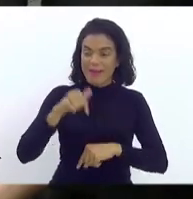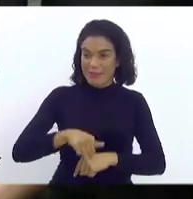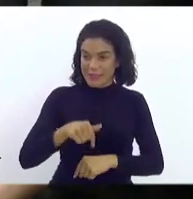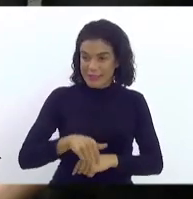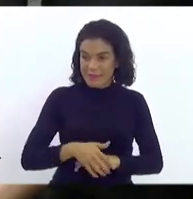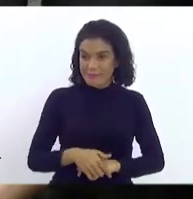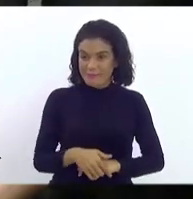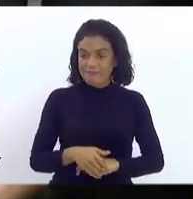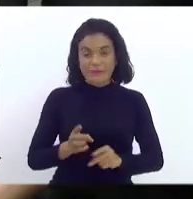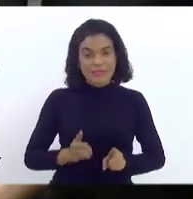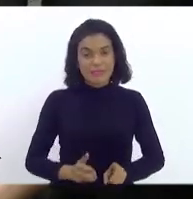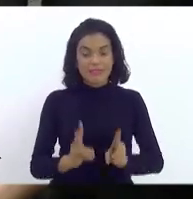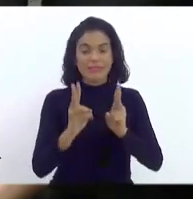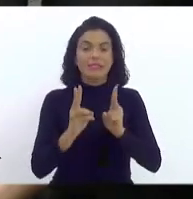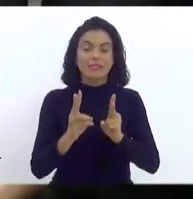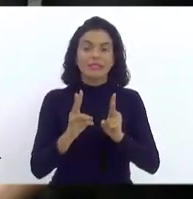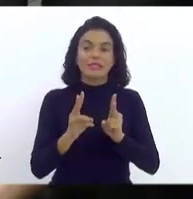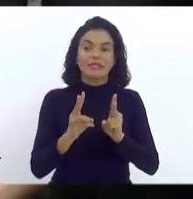Seguimos aí